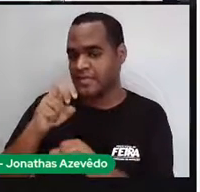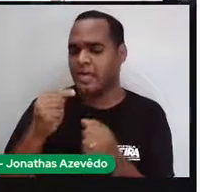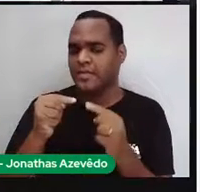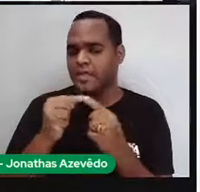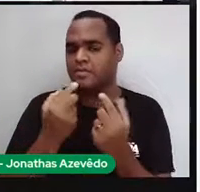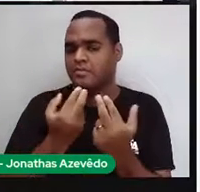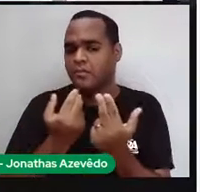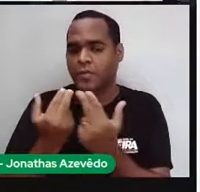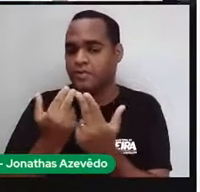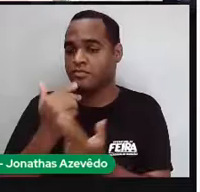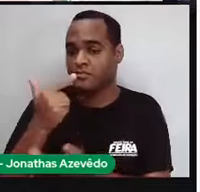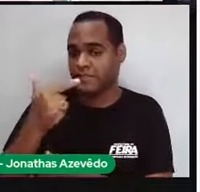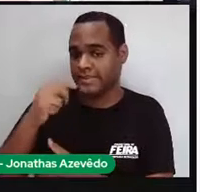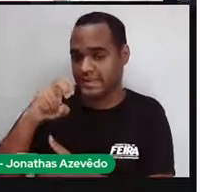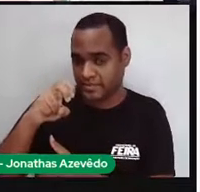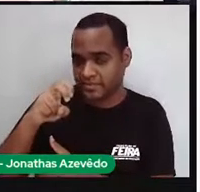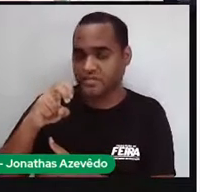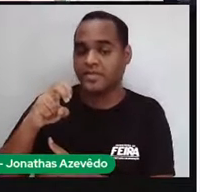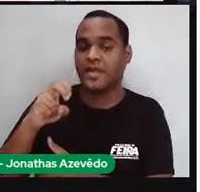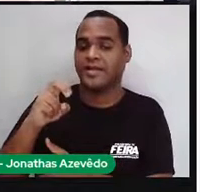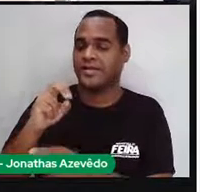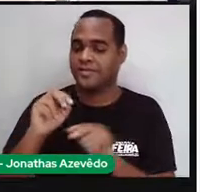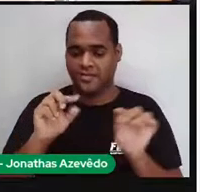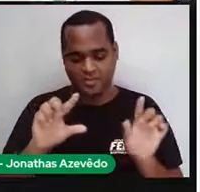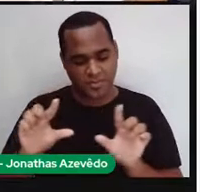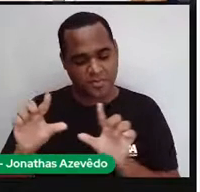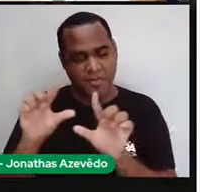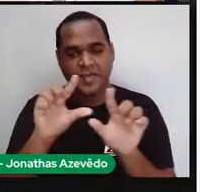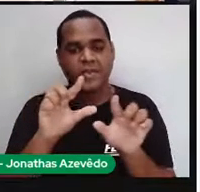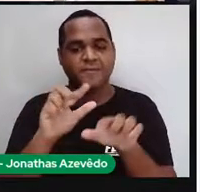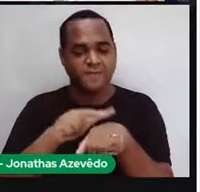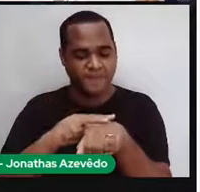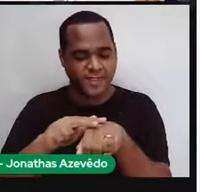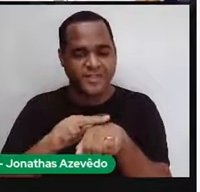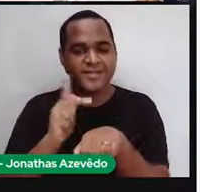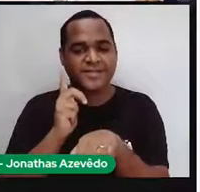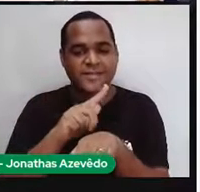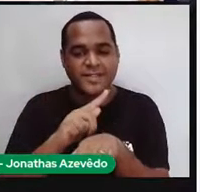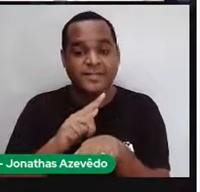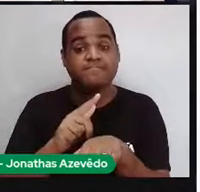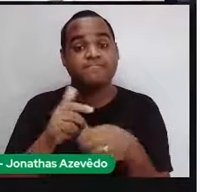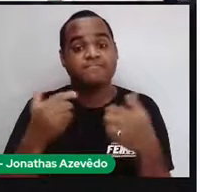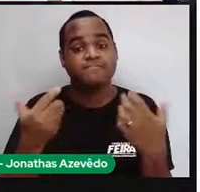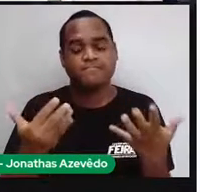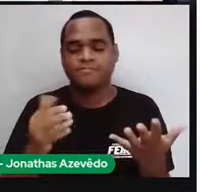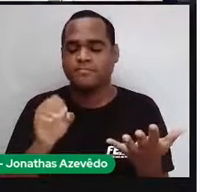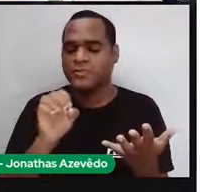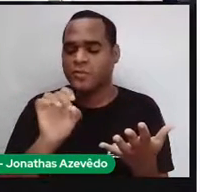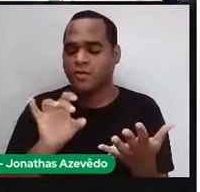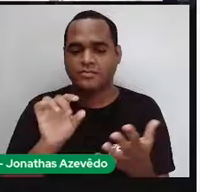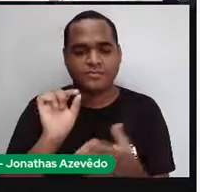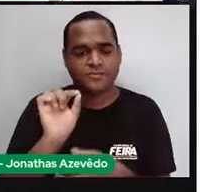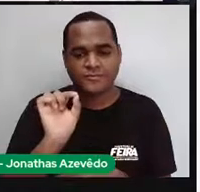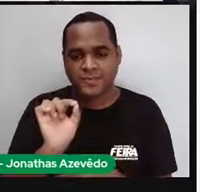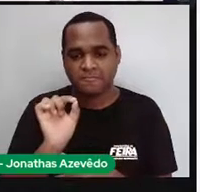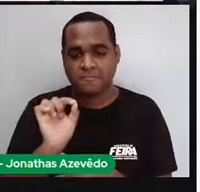= 25 placas de grama só que